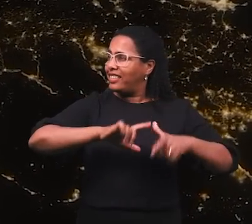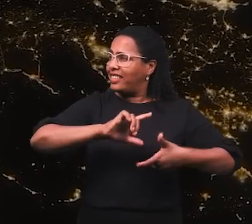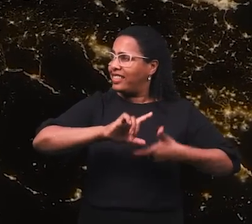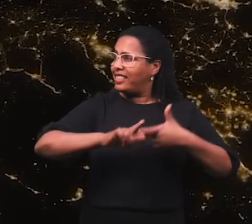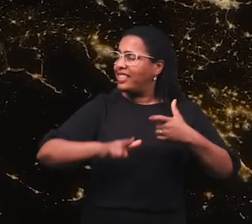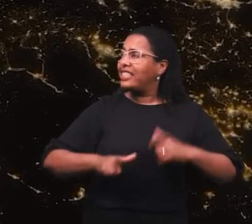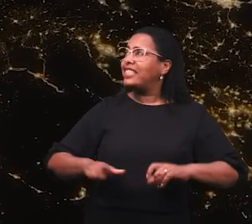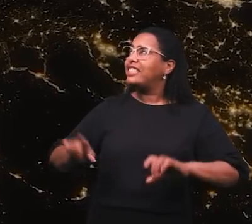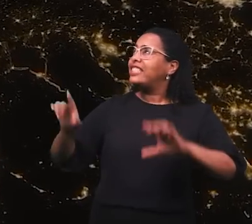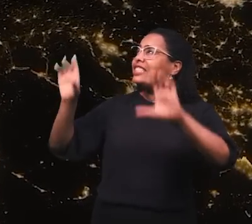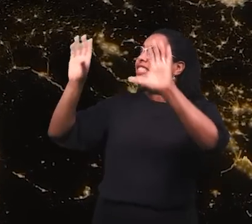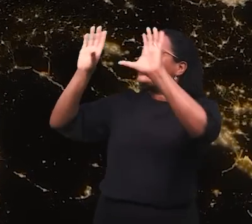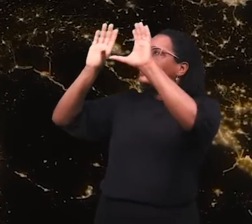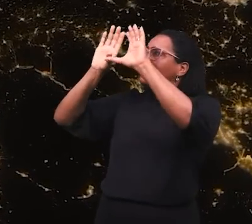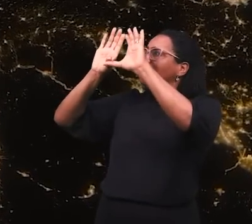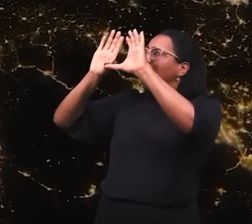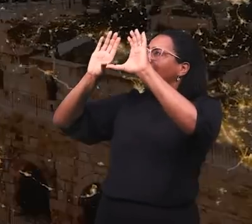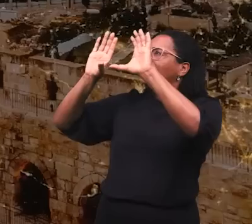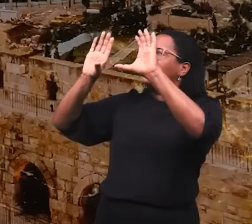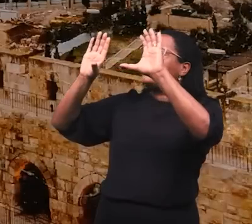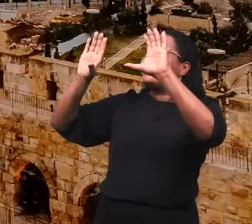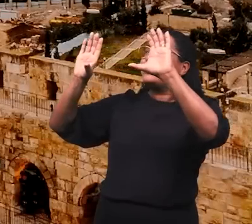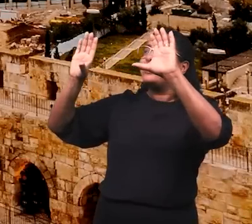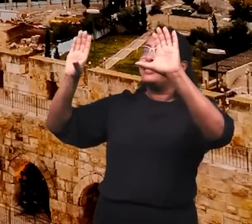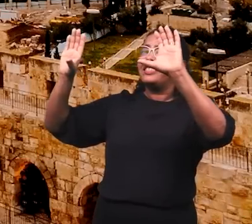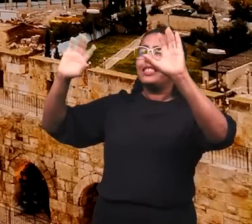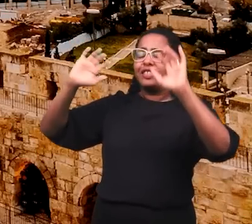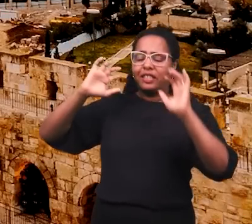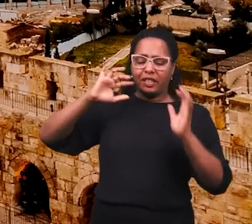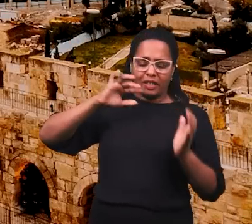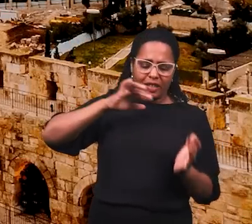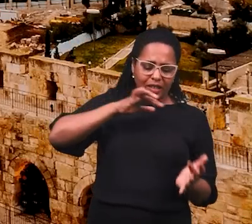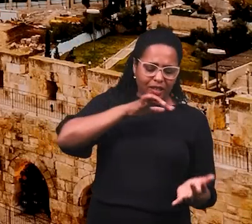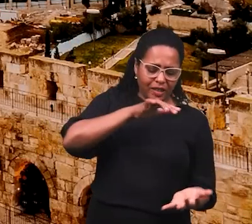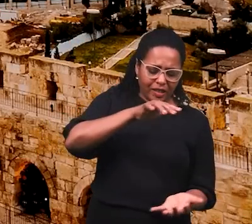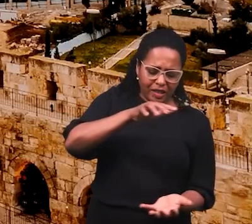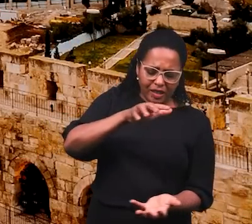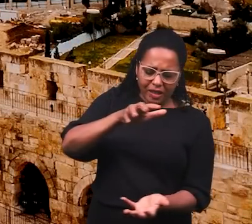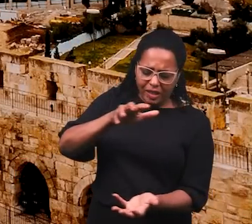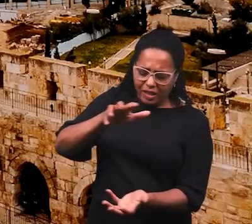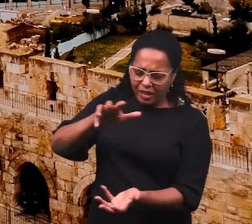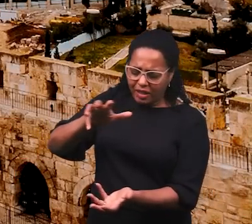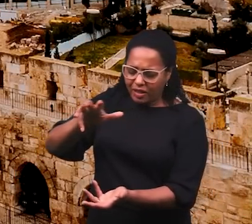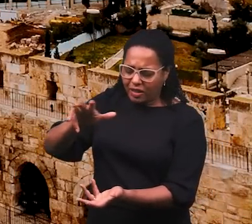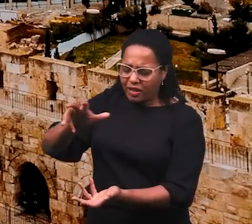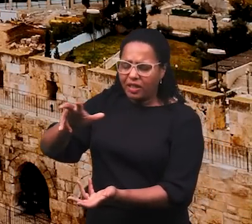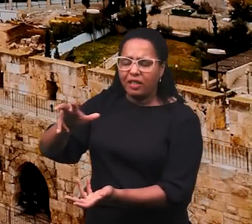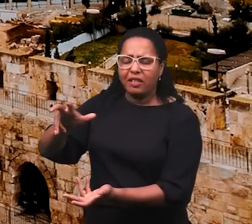Thank you.